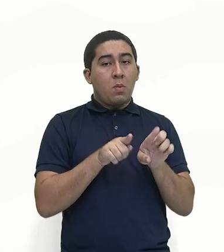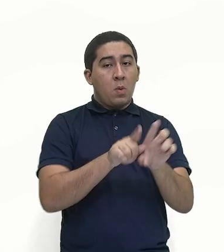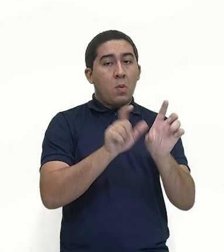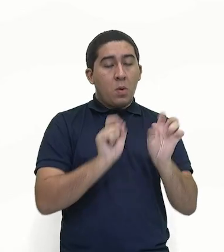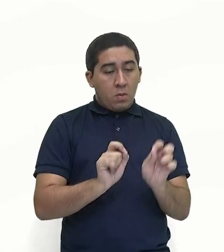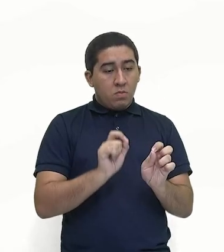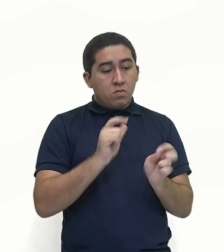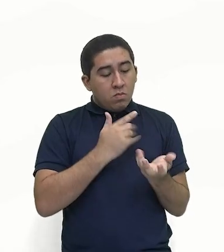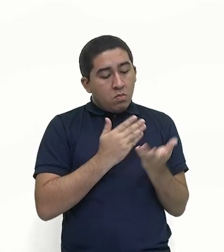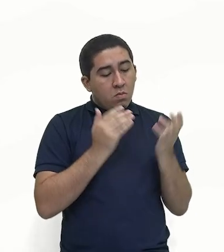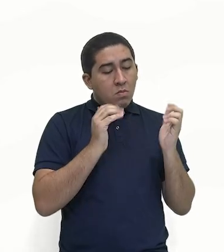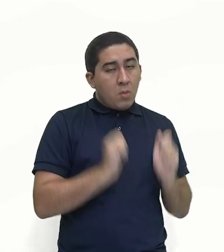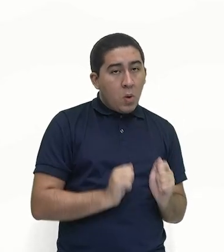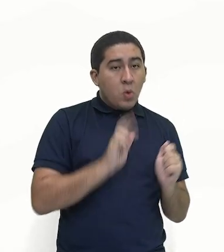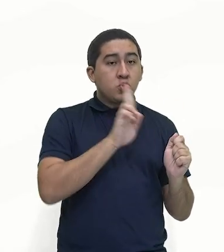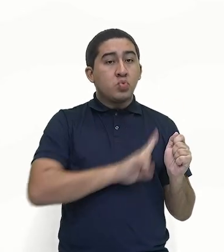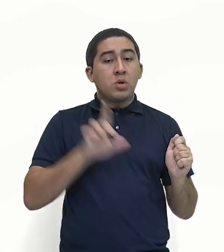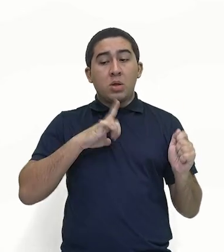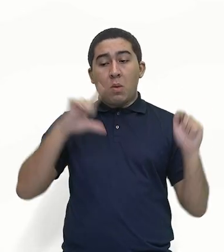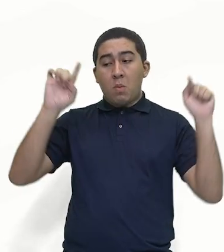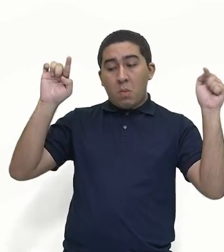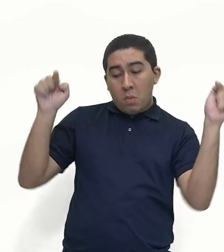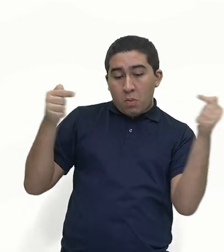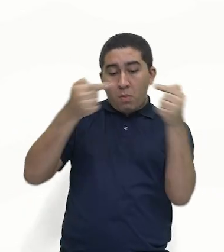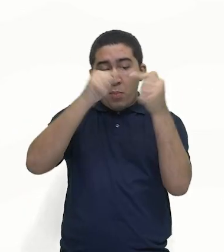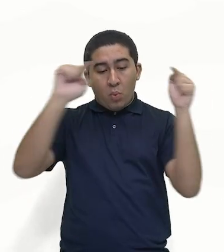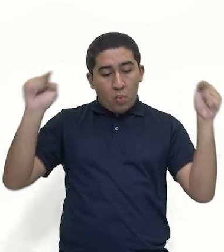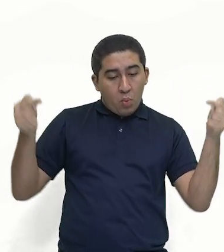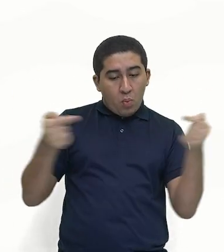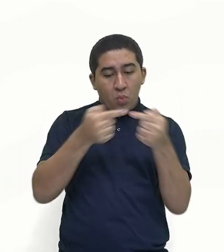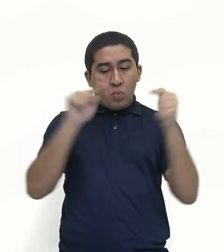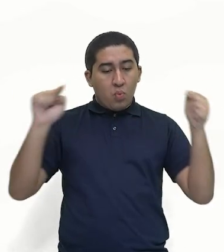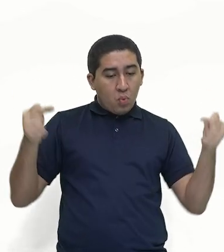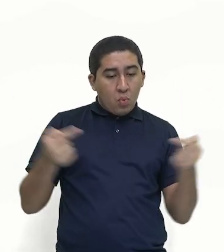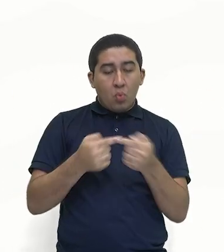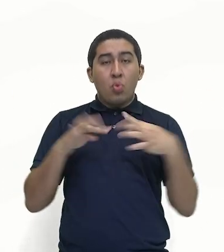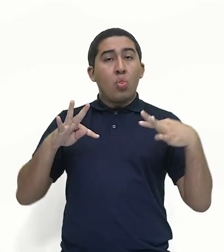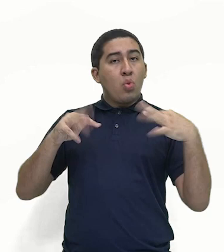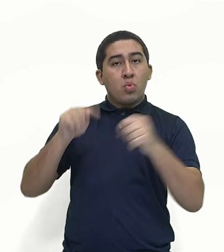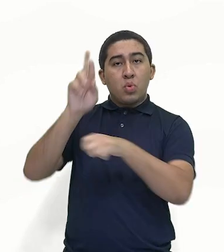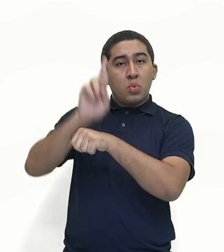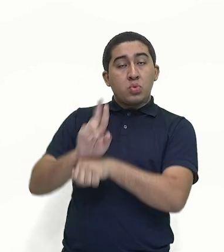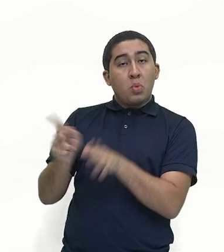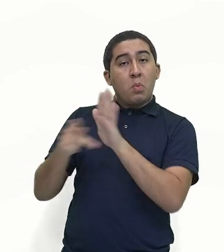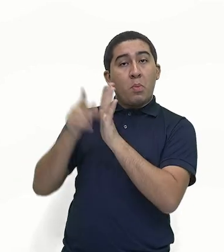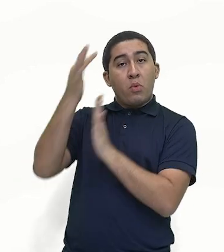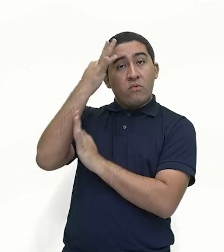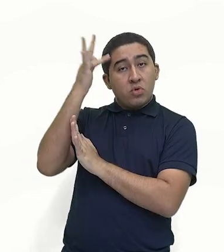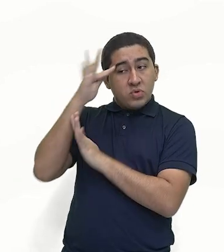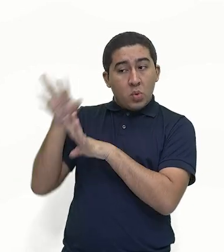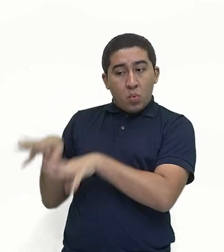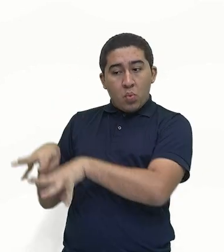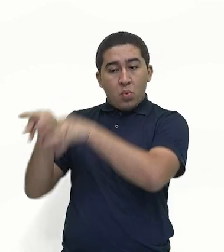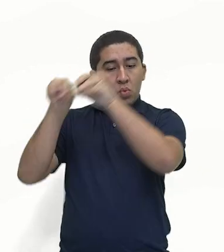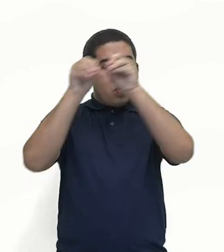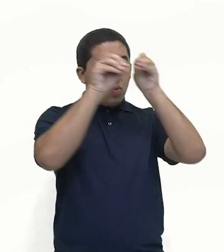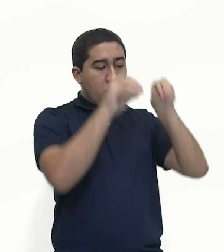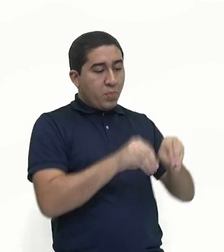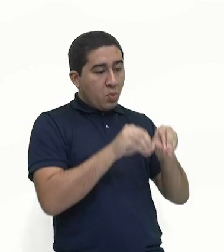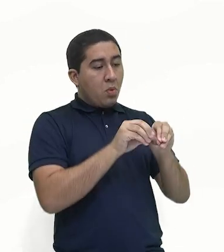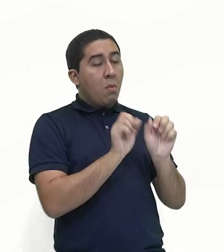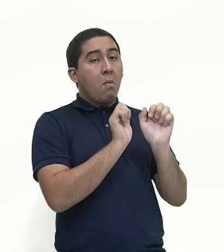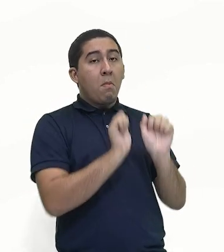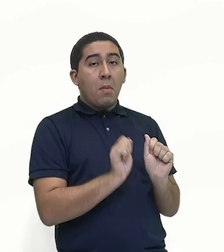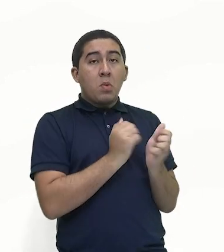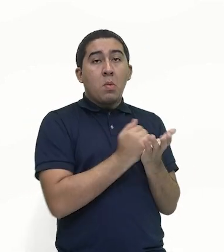e ela vai poder usar a metafísica, a epistemologia, a lógica, a ética, a estética, a política. Tudo isso aqui, né, está lançando